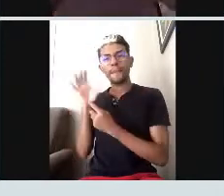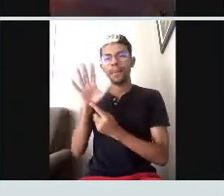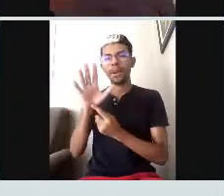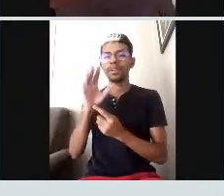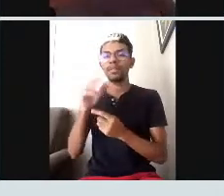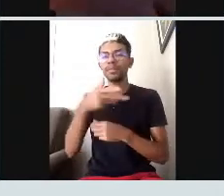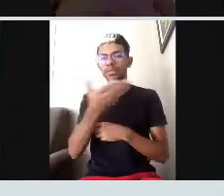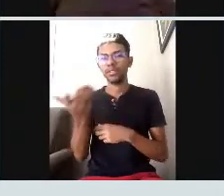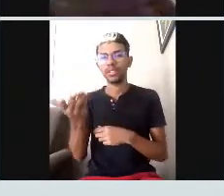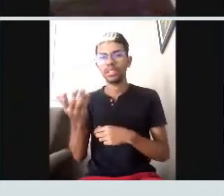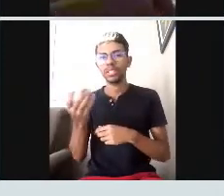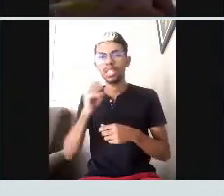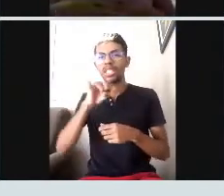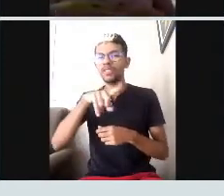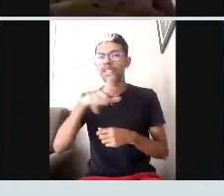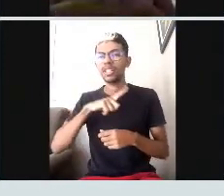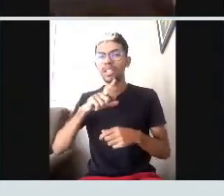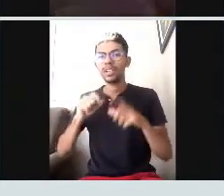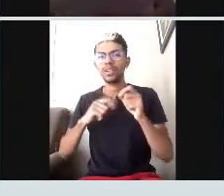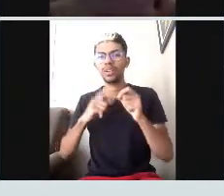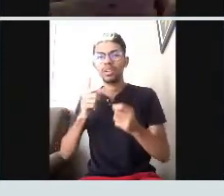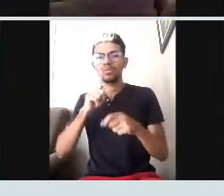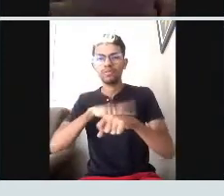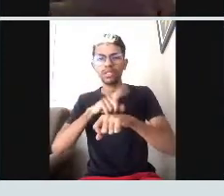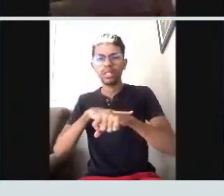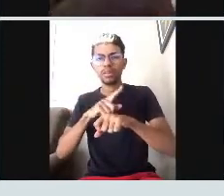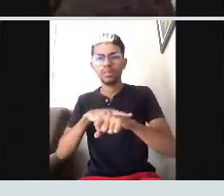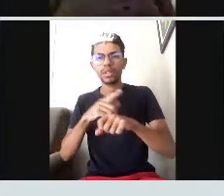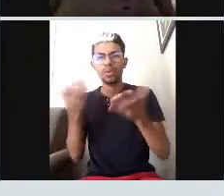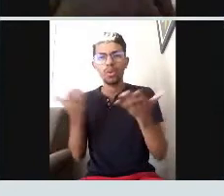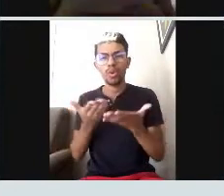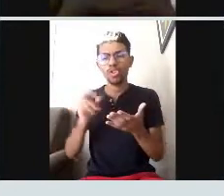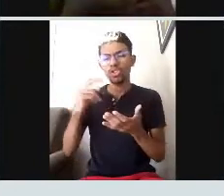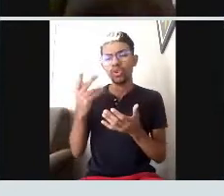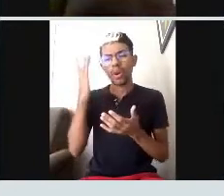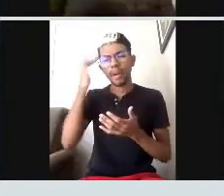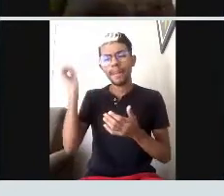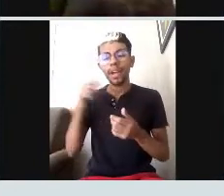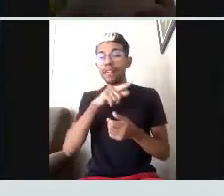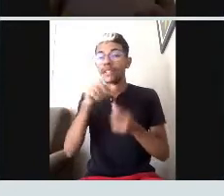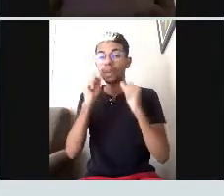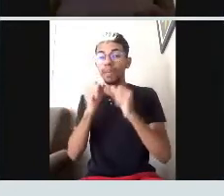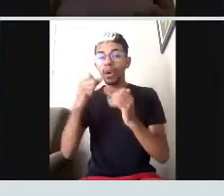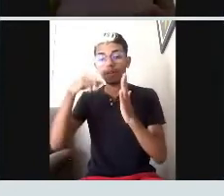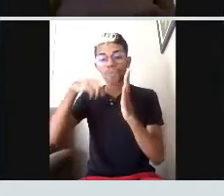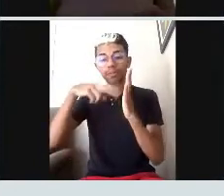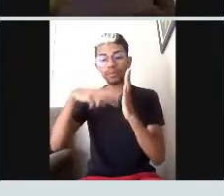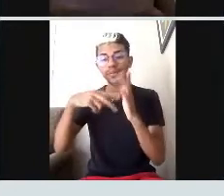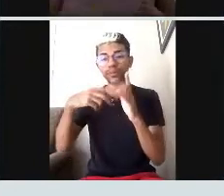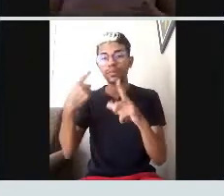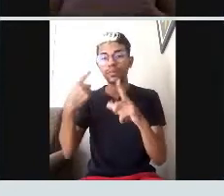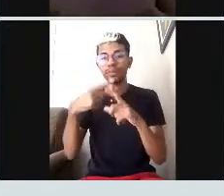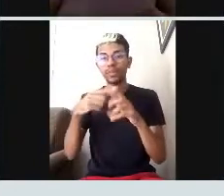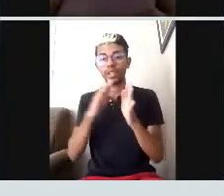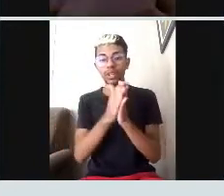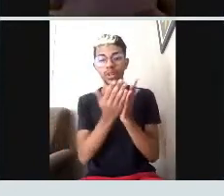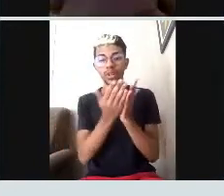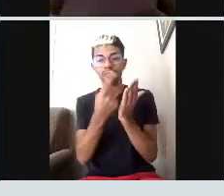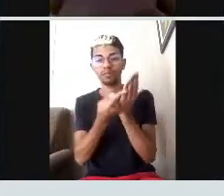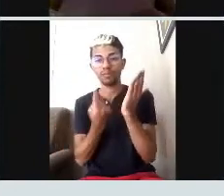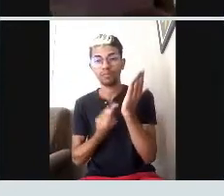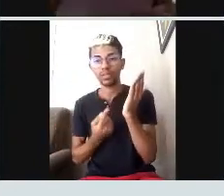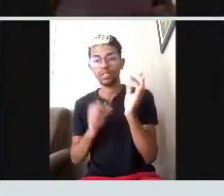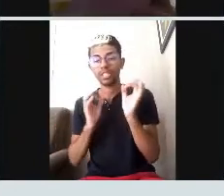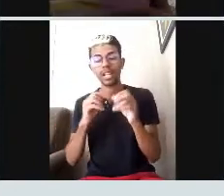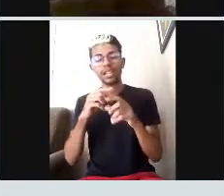tiverem um tempinho, hoje ou amanhã, enfim, deem uma lida. O slide é um resumo daquela cartilha. Mas se vocês puderem